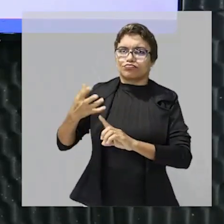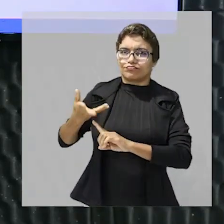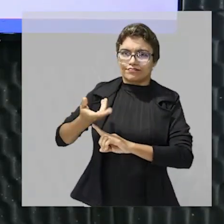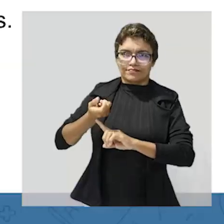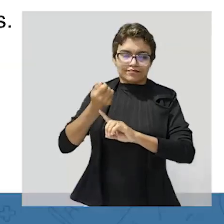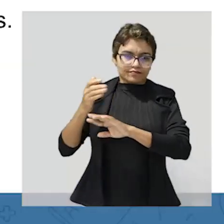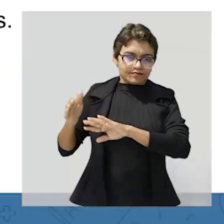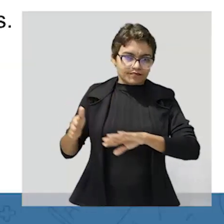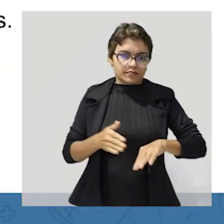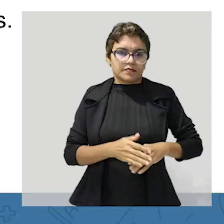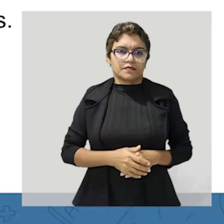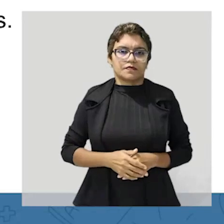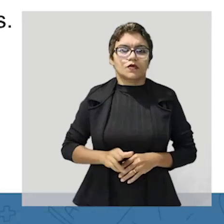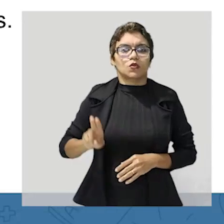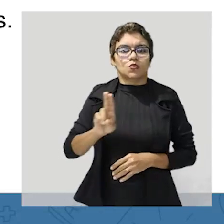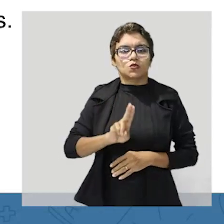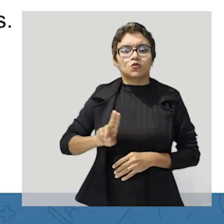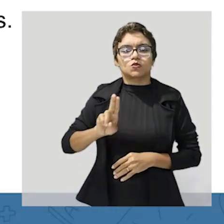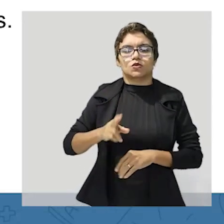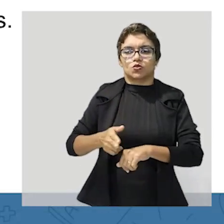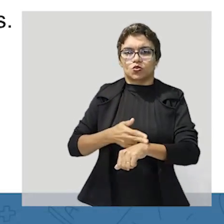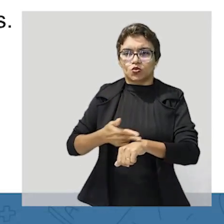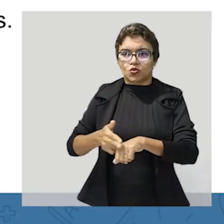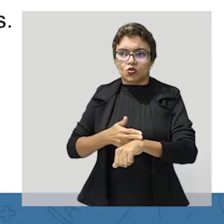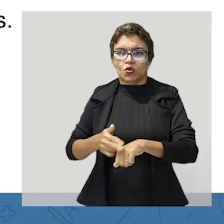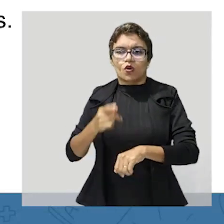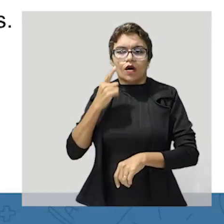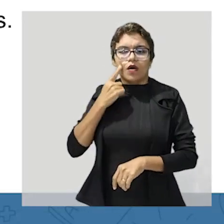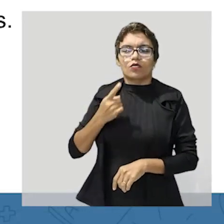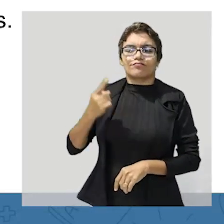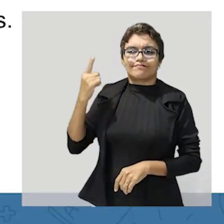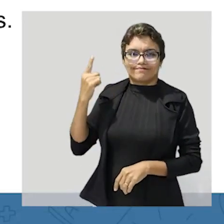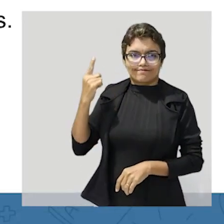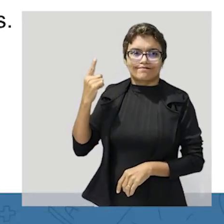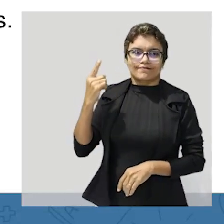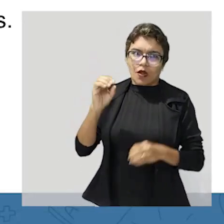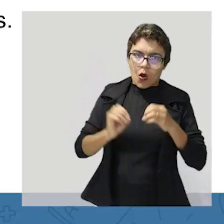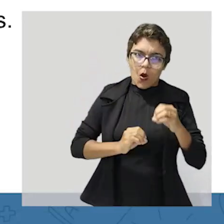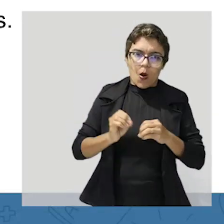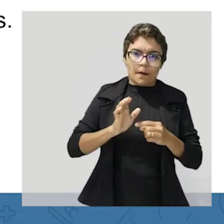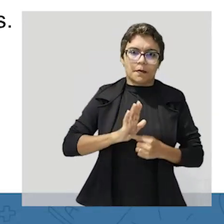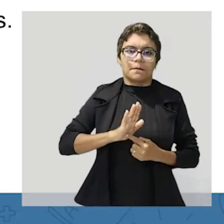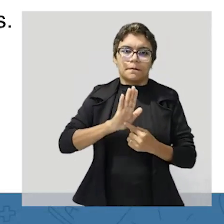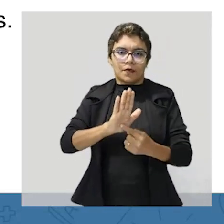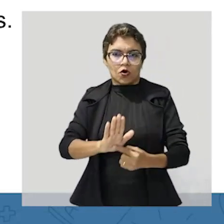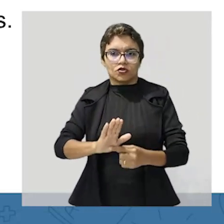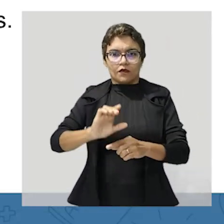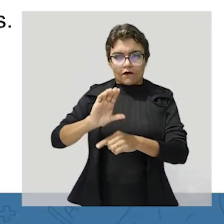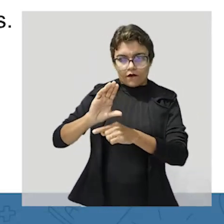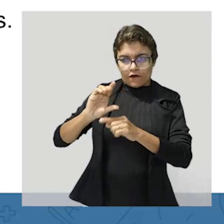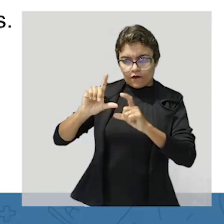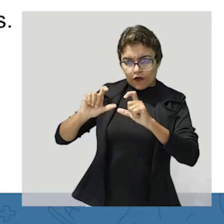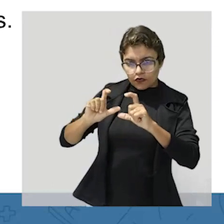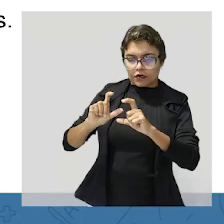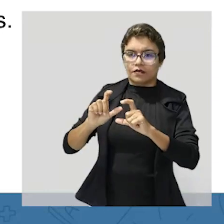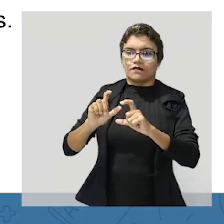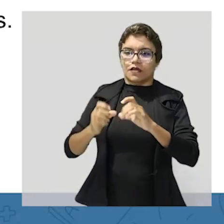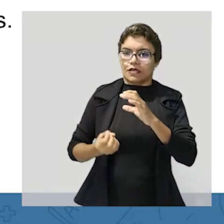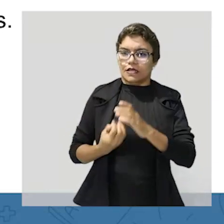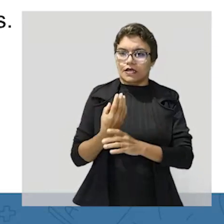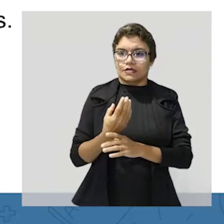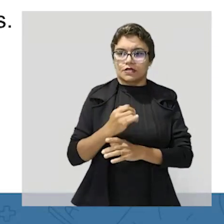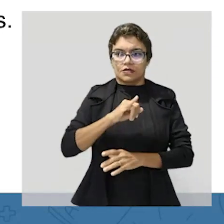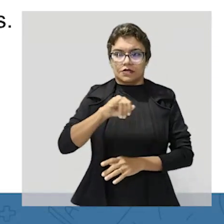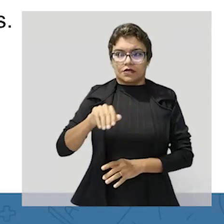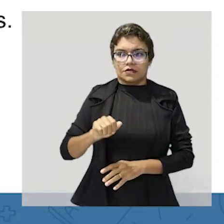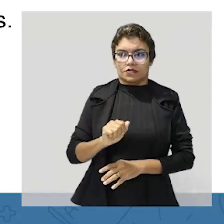Utilizando chocolate derretido como matéria-prima, essa obra do Vic Muniz reproduz a célebre fotografia do processo de criação